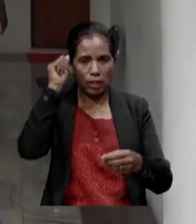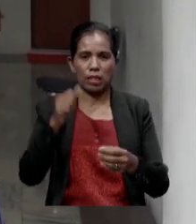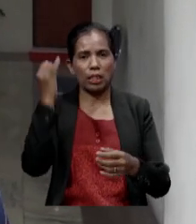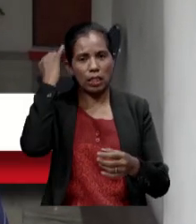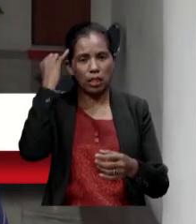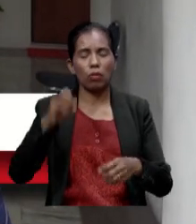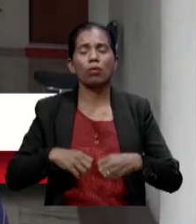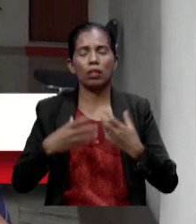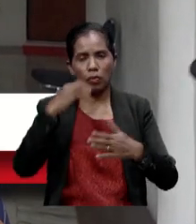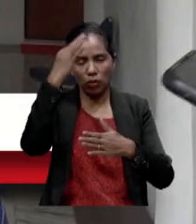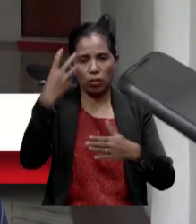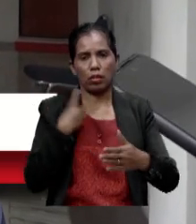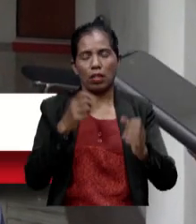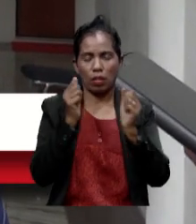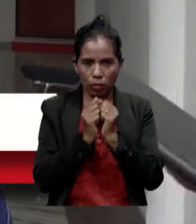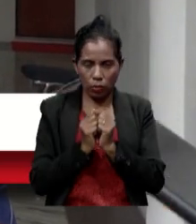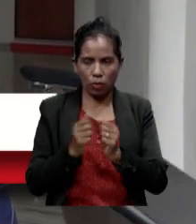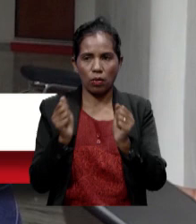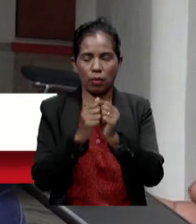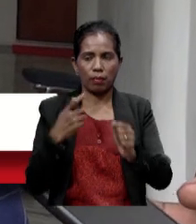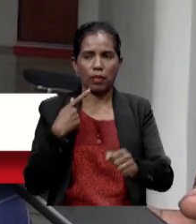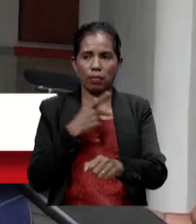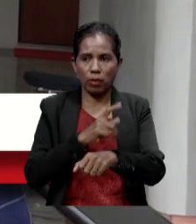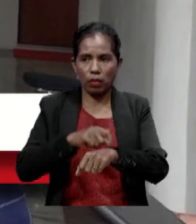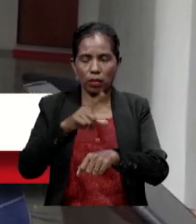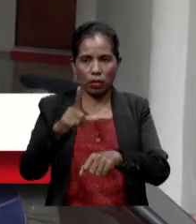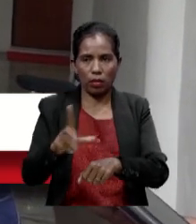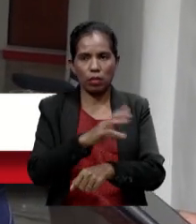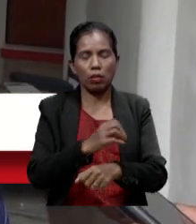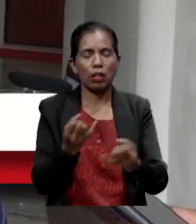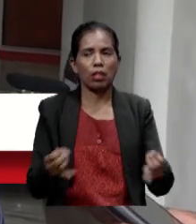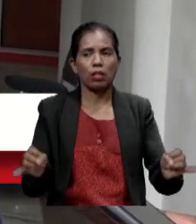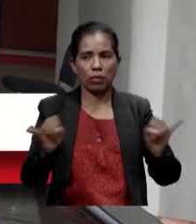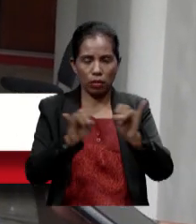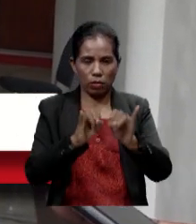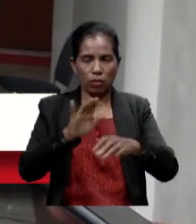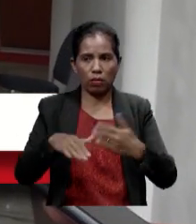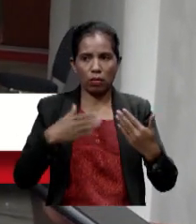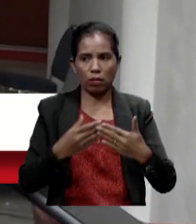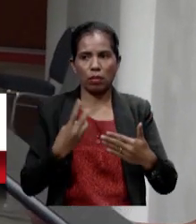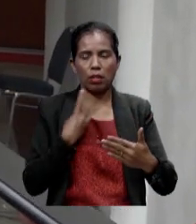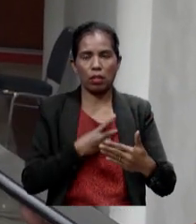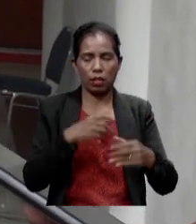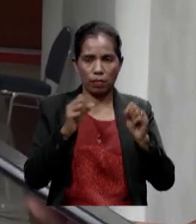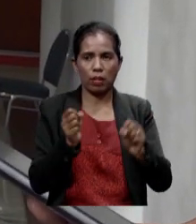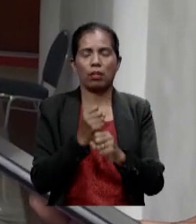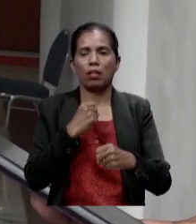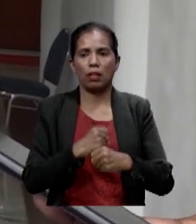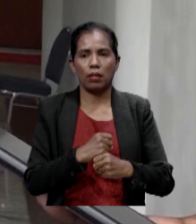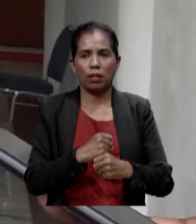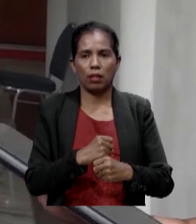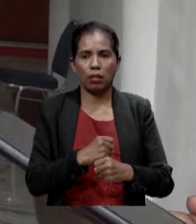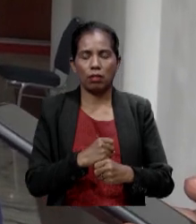ita bele, a mutuc, o Parlamento Nacional, ou instituição relevante. Para estabelecer